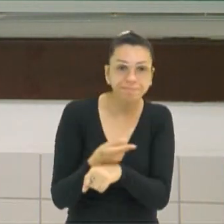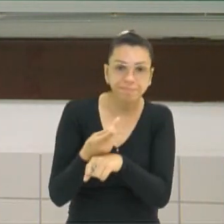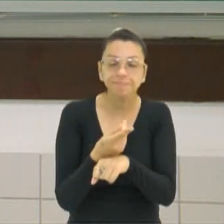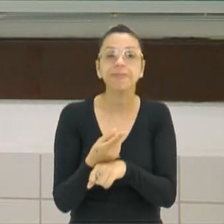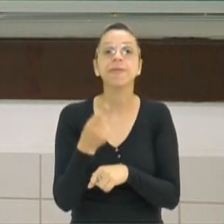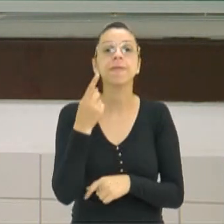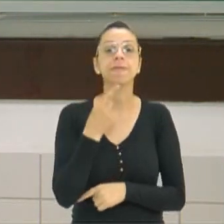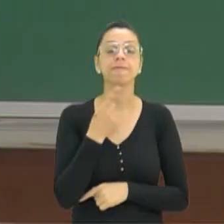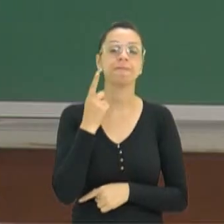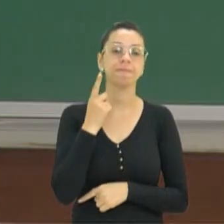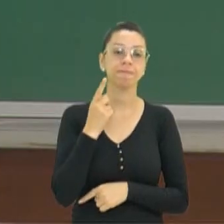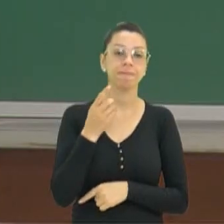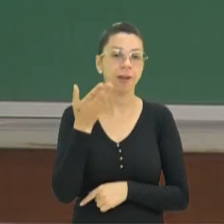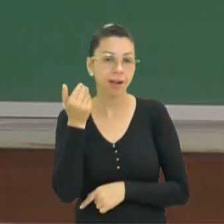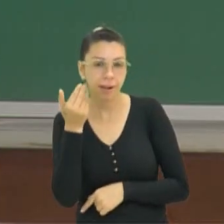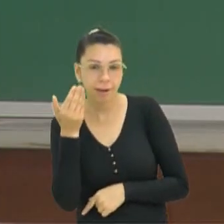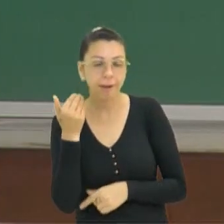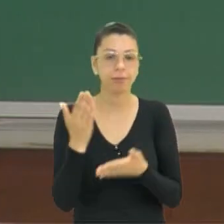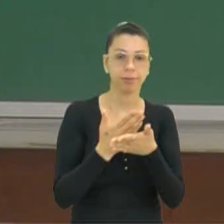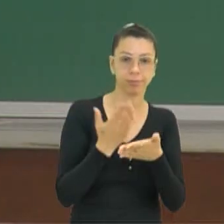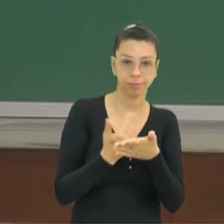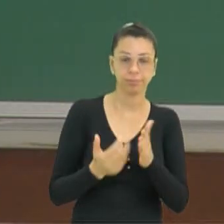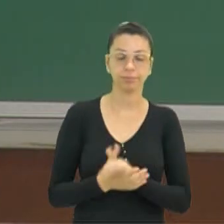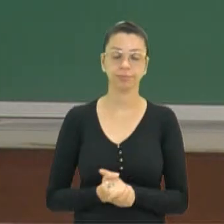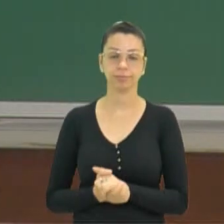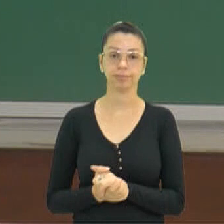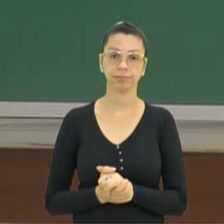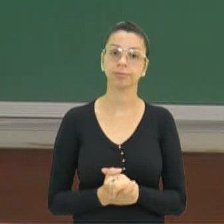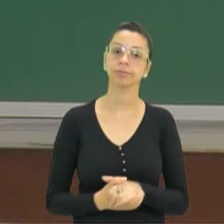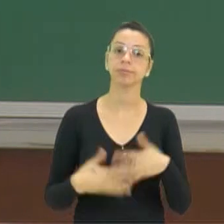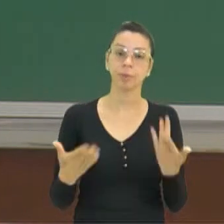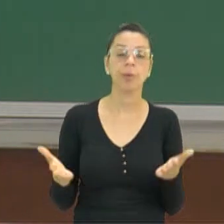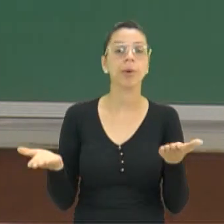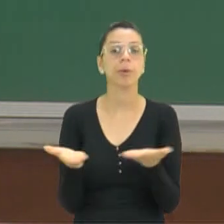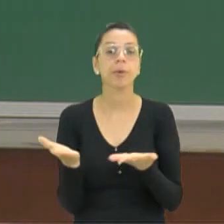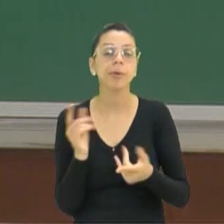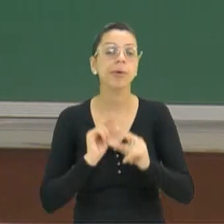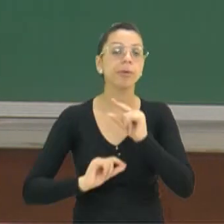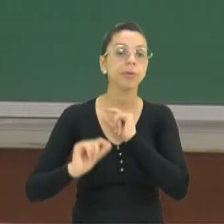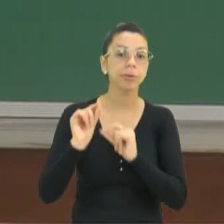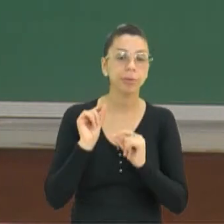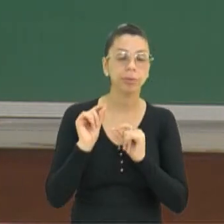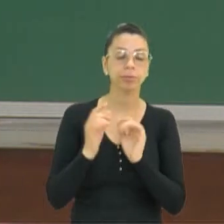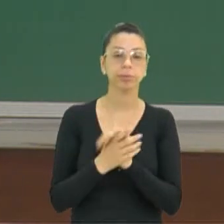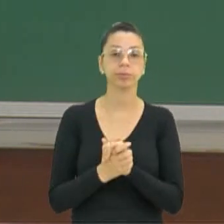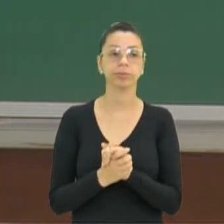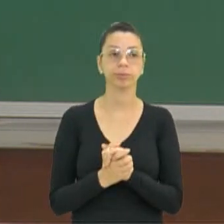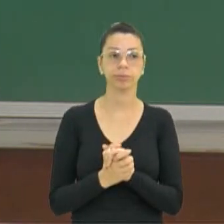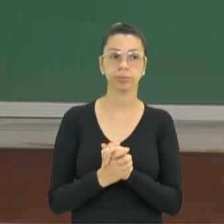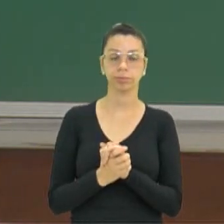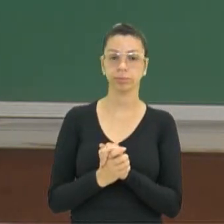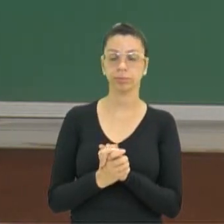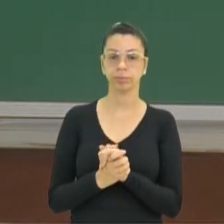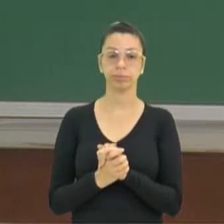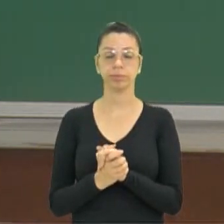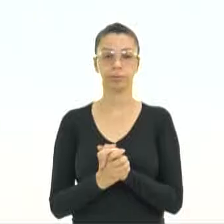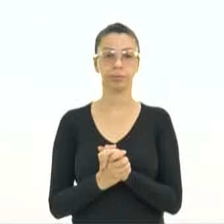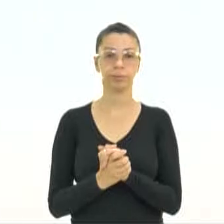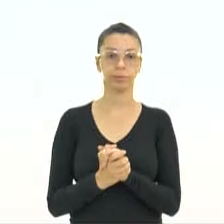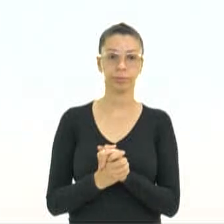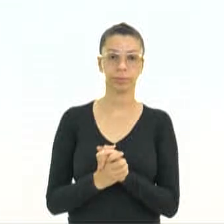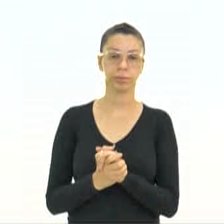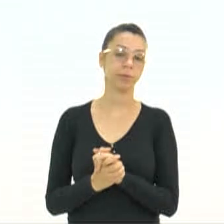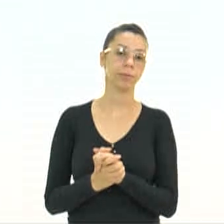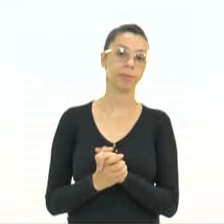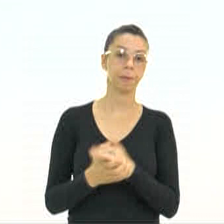in. Falando um pouco sobre tudo isso que a gente está lendo, né? Sobre Charlotte Brontë, sobre Jane Eyre, eu quero